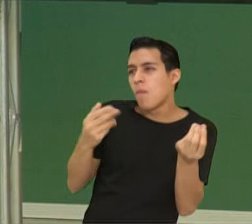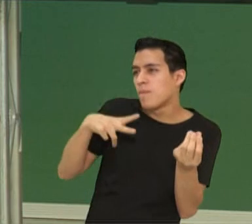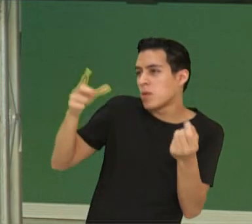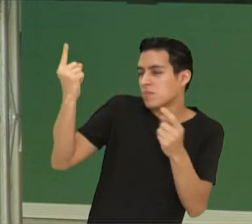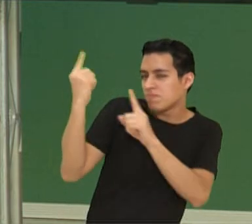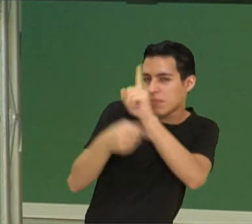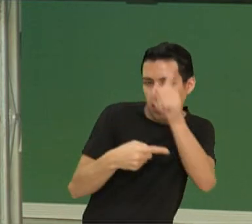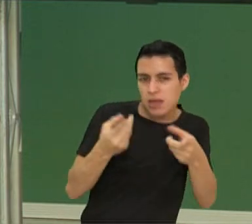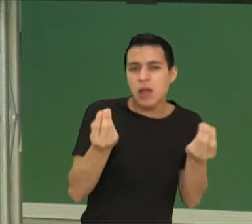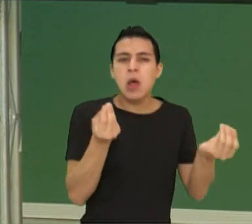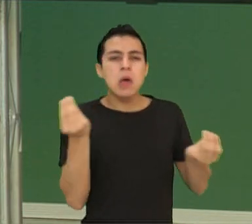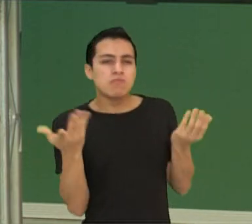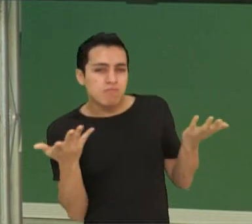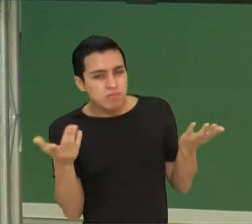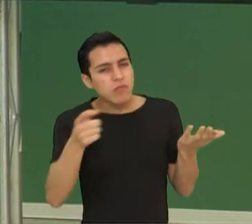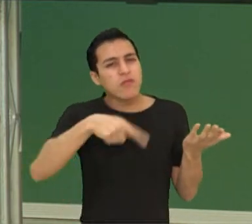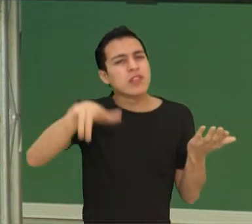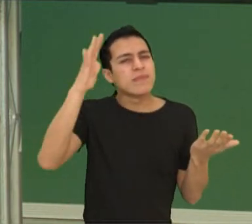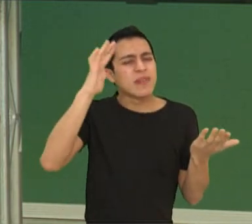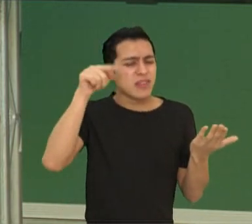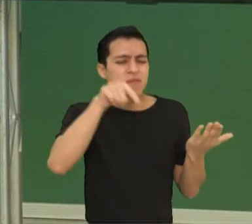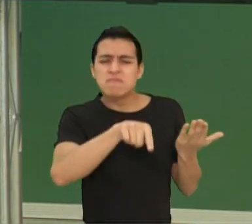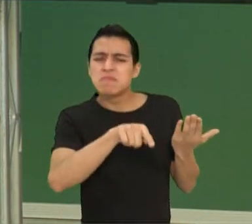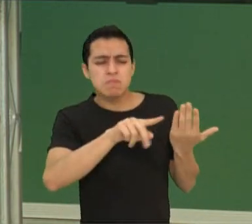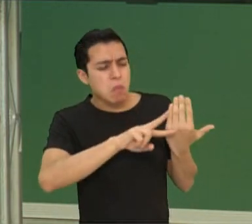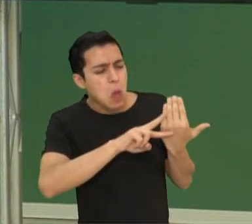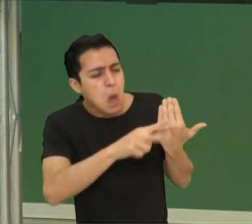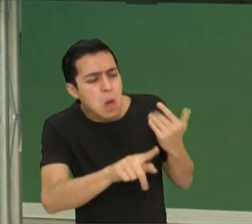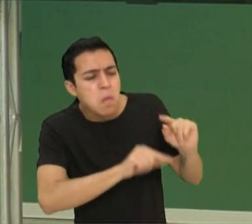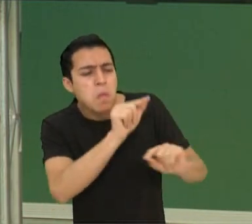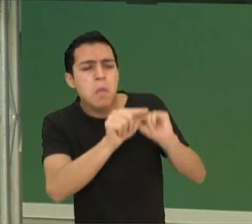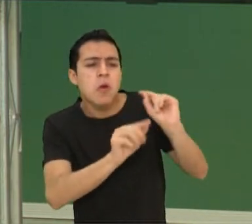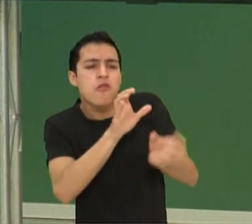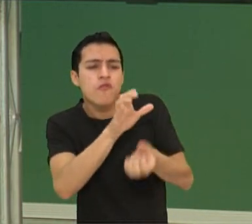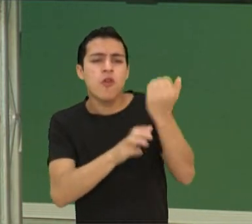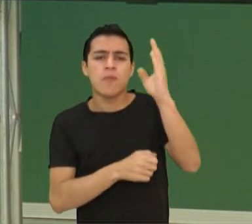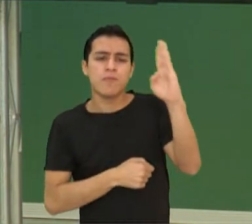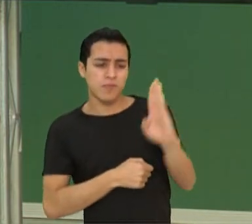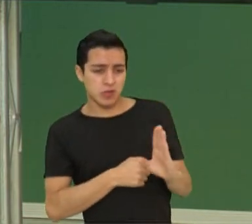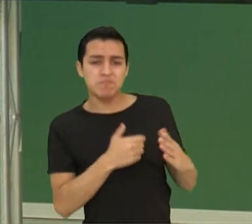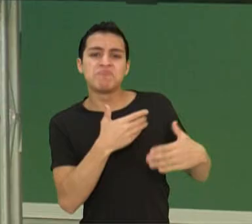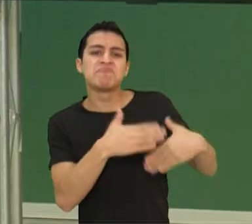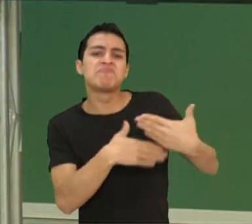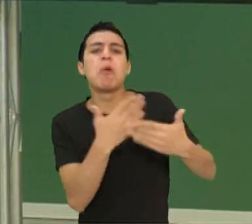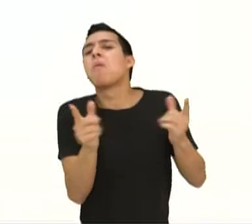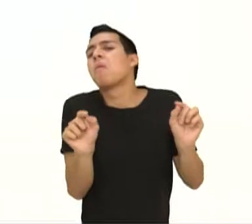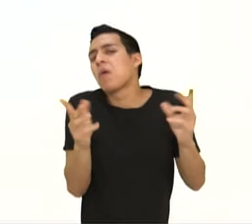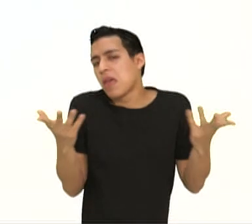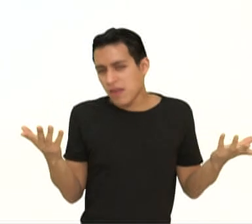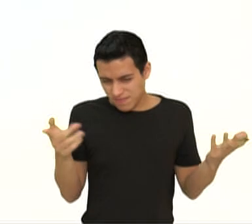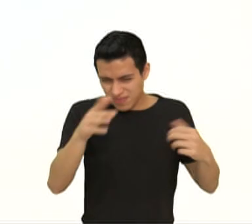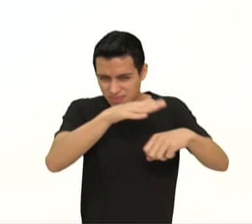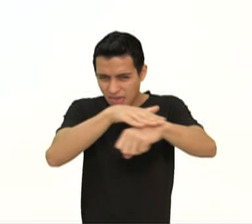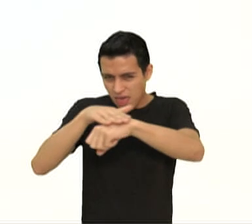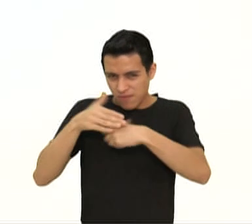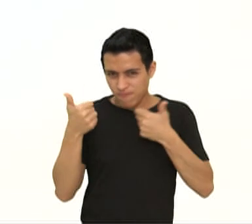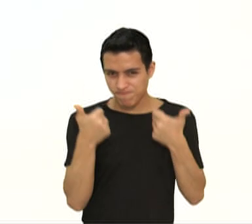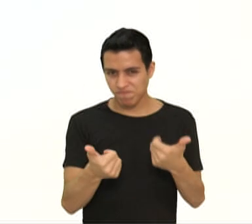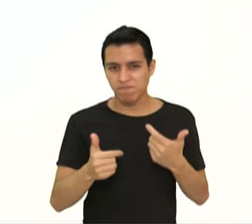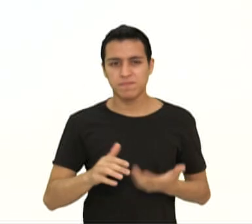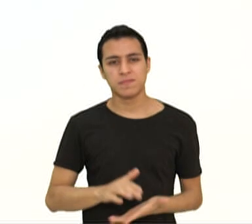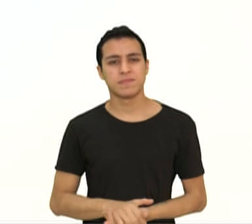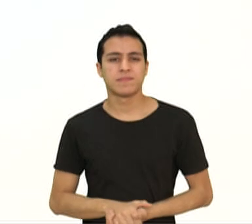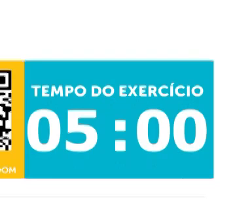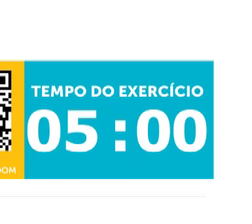vocês imaginam que isso afetou na formação do Brasil posteriormente? Então, um tempinho aí para vocês.